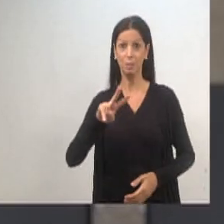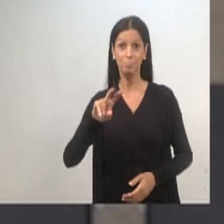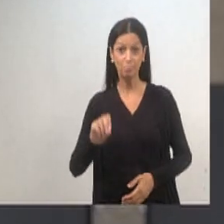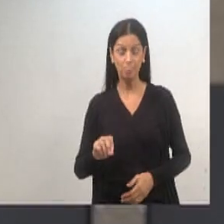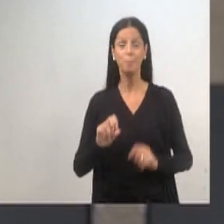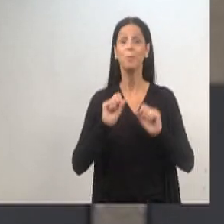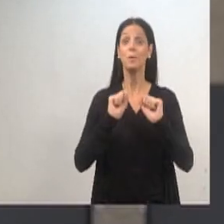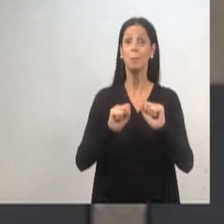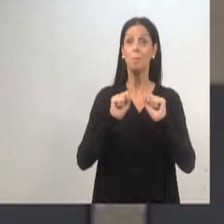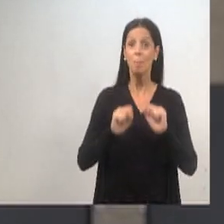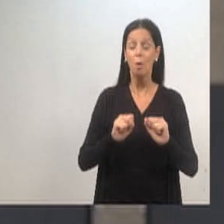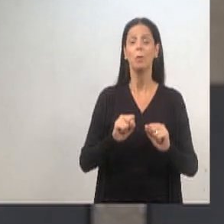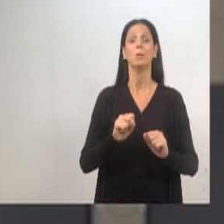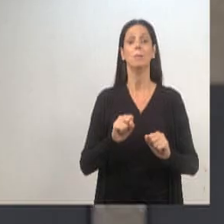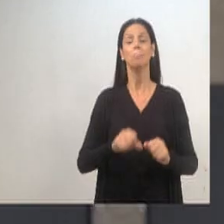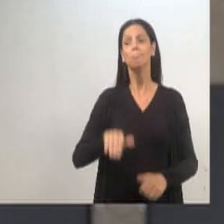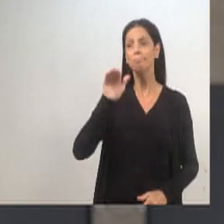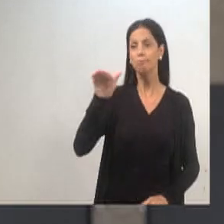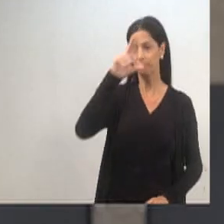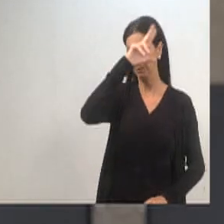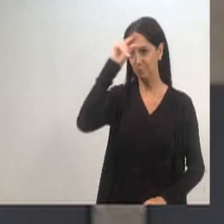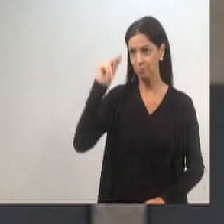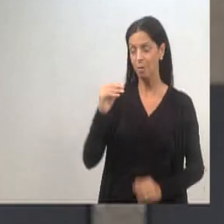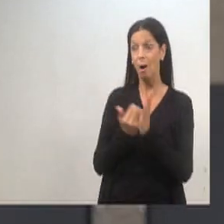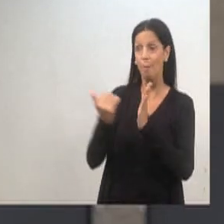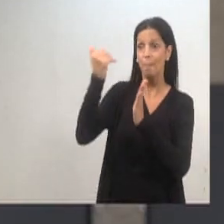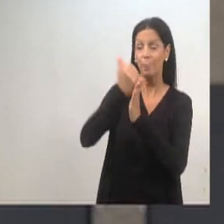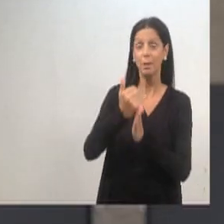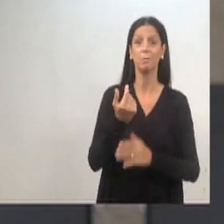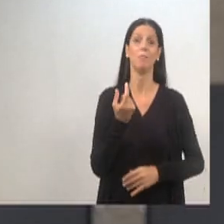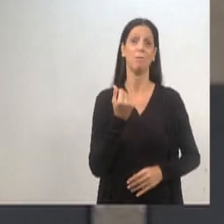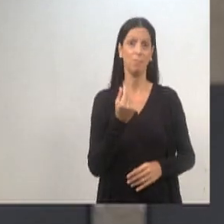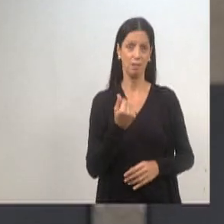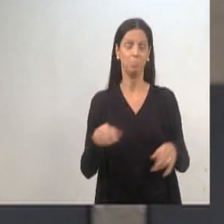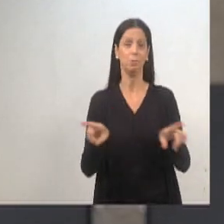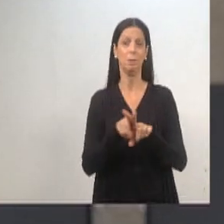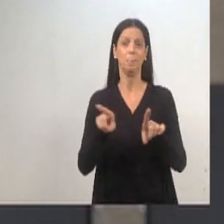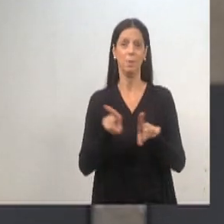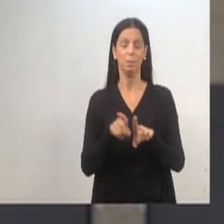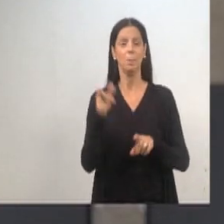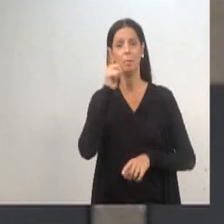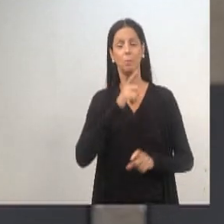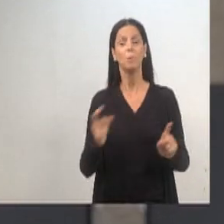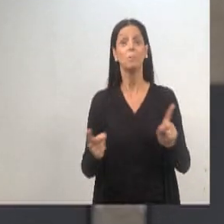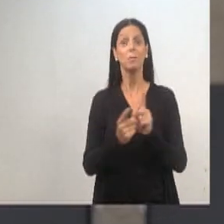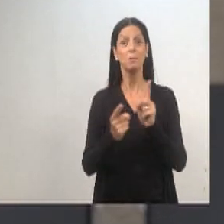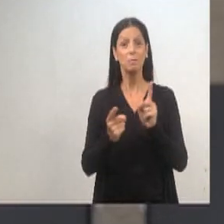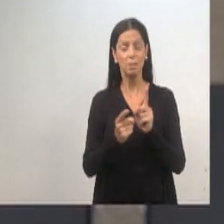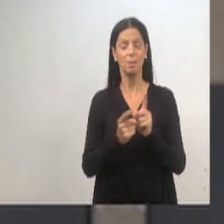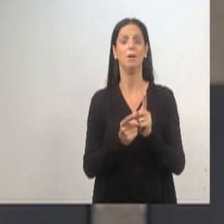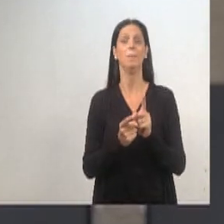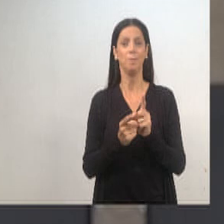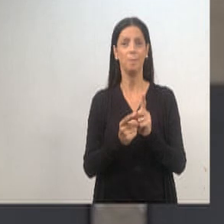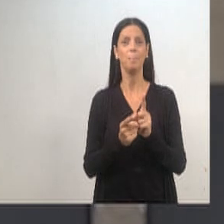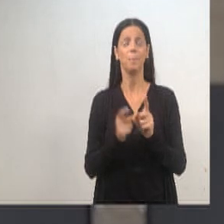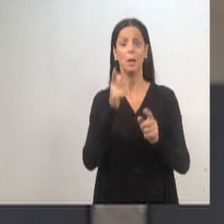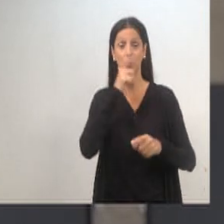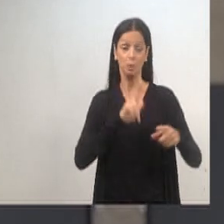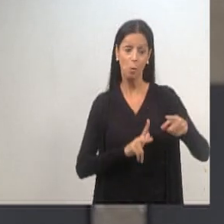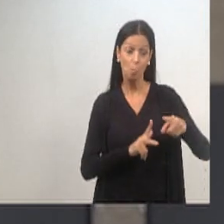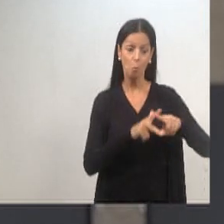recursos, solicitação de recursos ao Executivo, para que nós possamos aprovar e viabilizar um atendimento que possa trazer